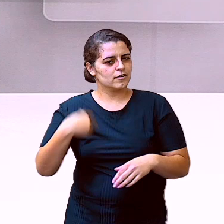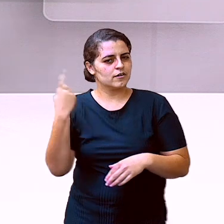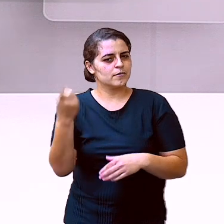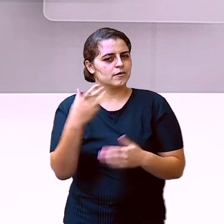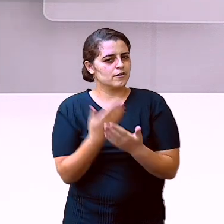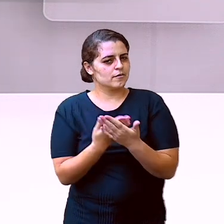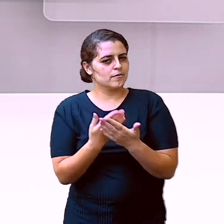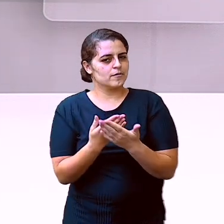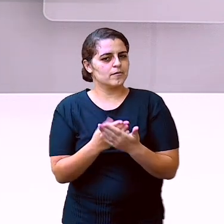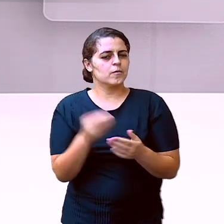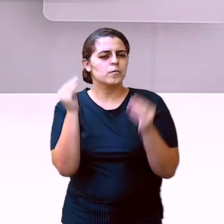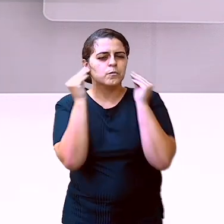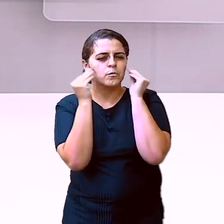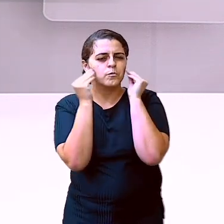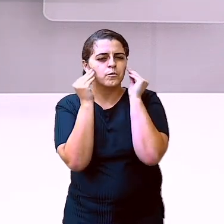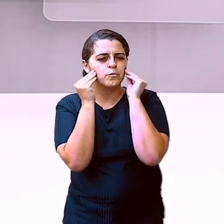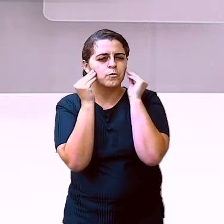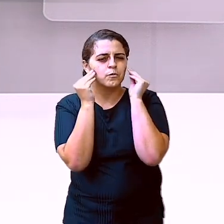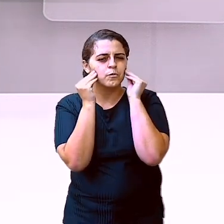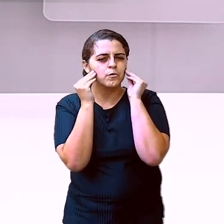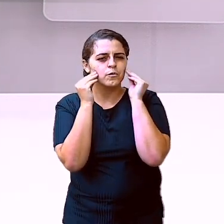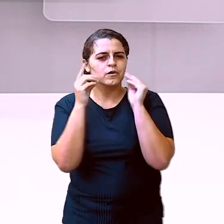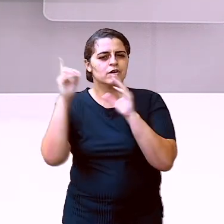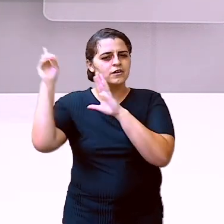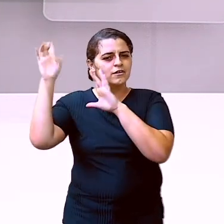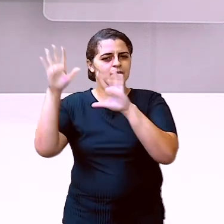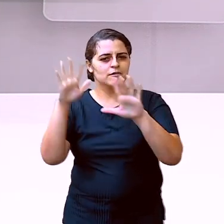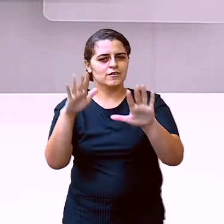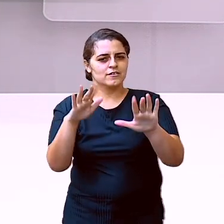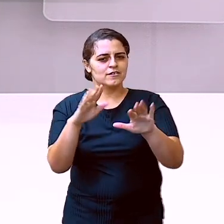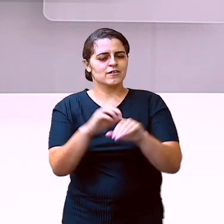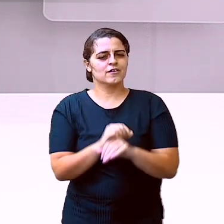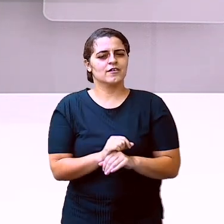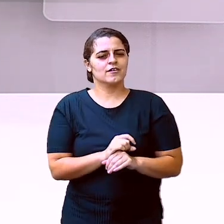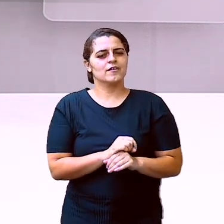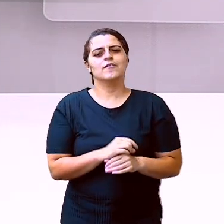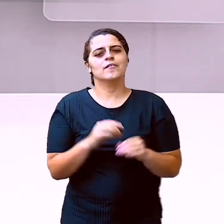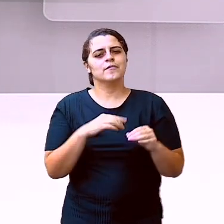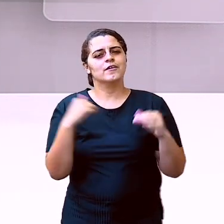nossa próxima aula. Um beijo para